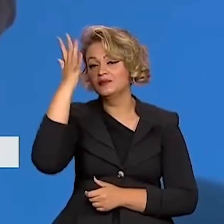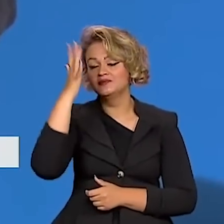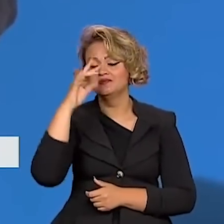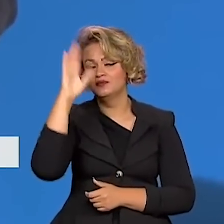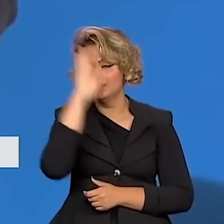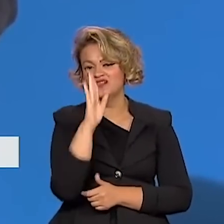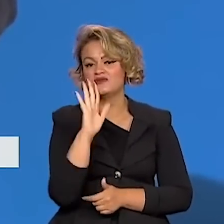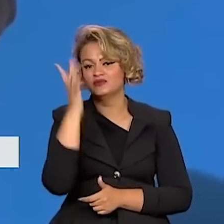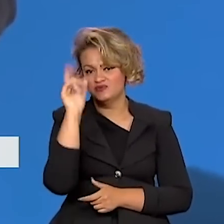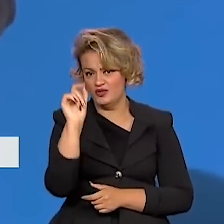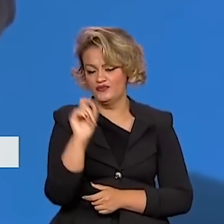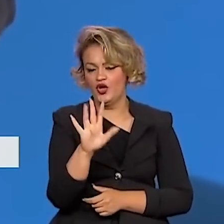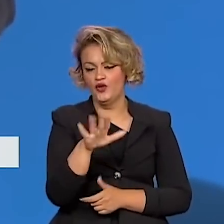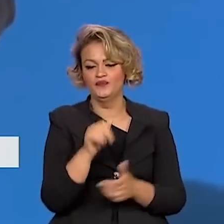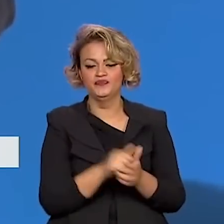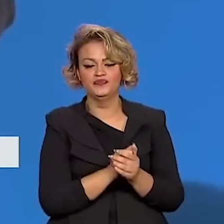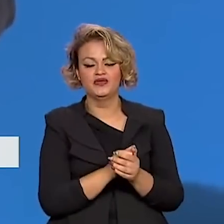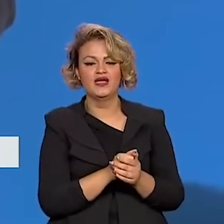Brasil